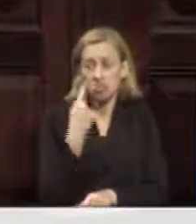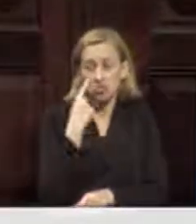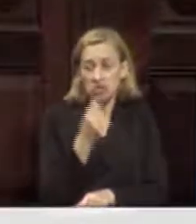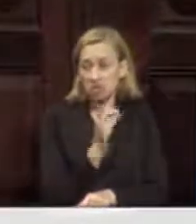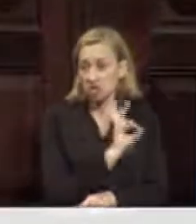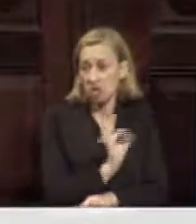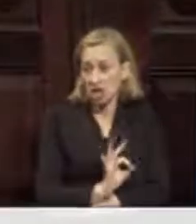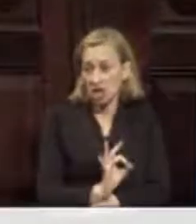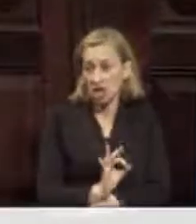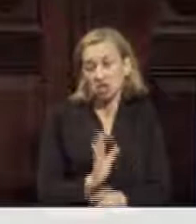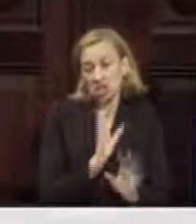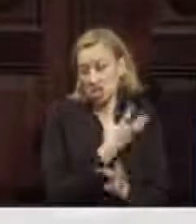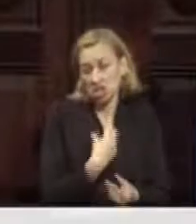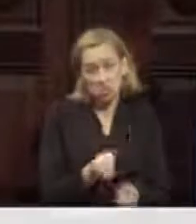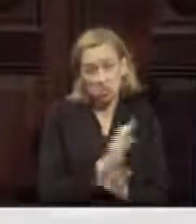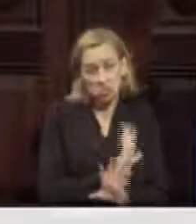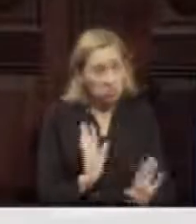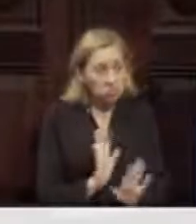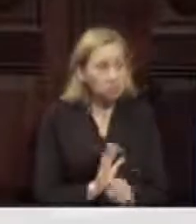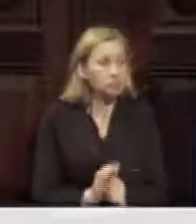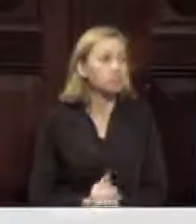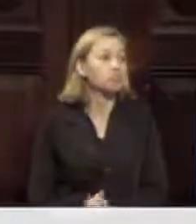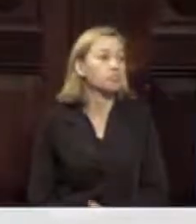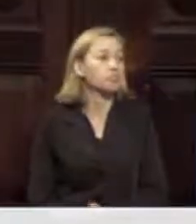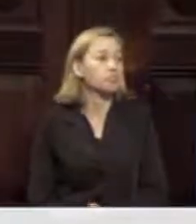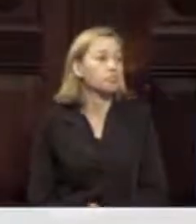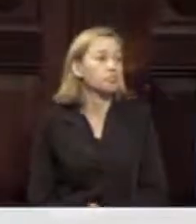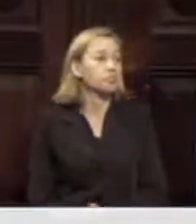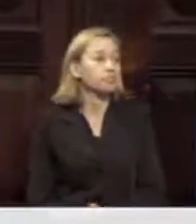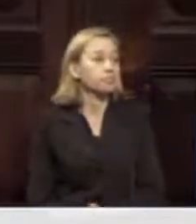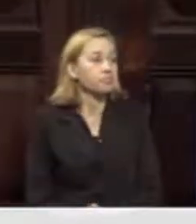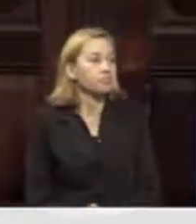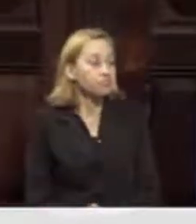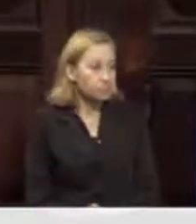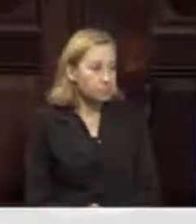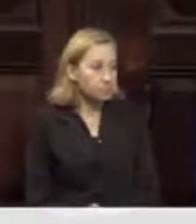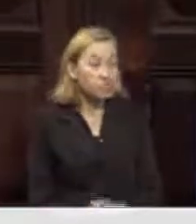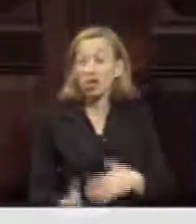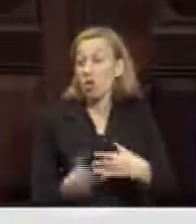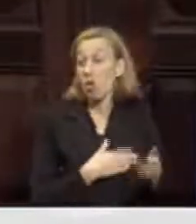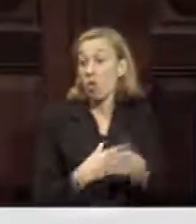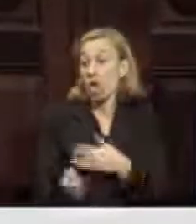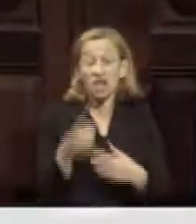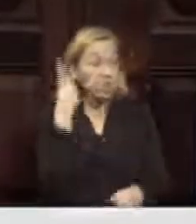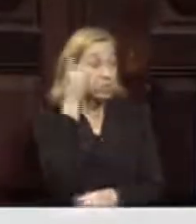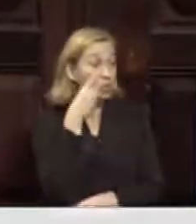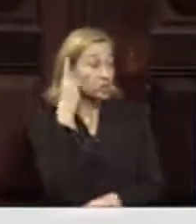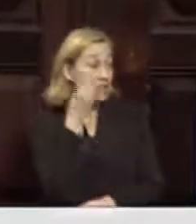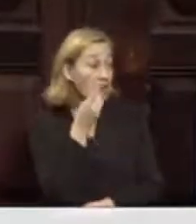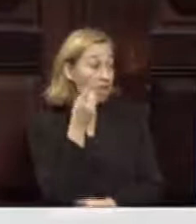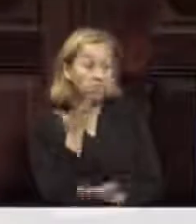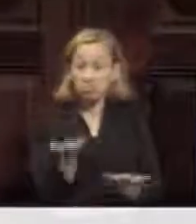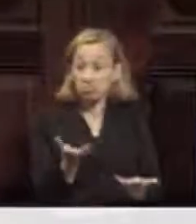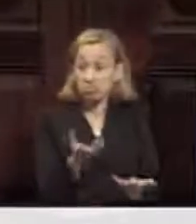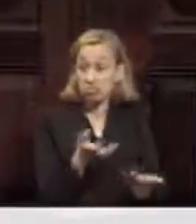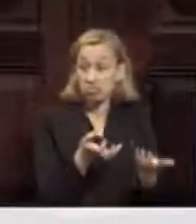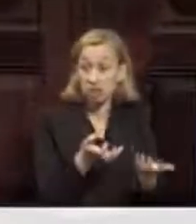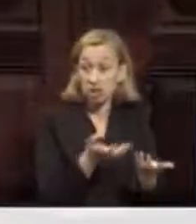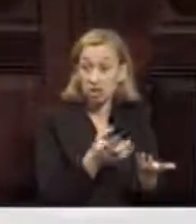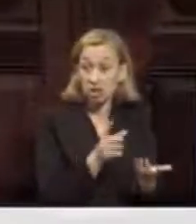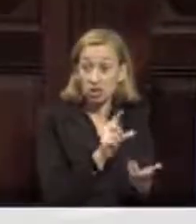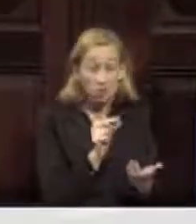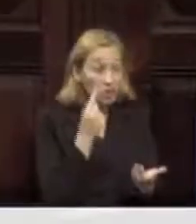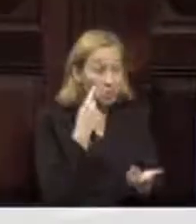civil pública e que essa ação está à disposição de qualquer deputado ou deputada desta casa. Mas